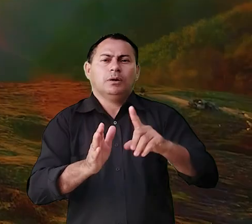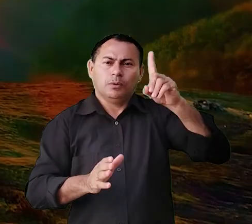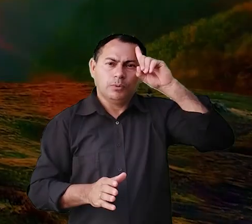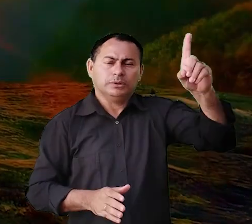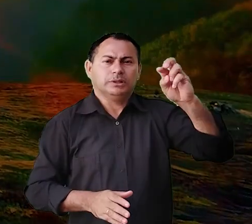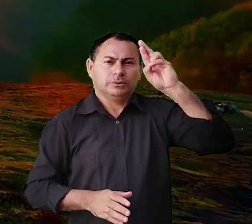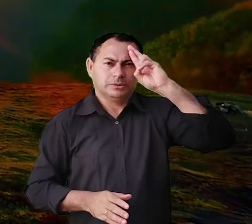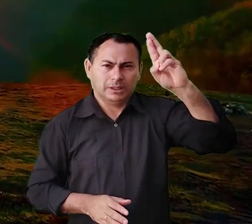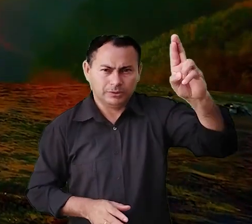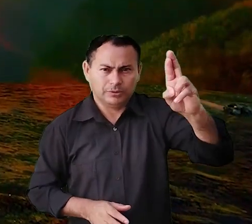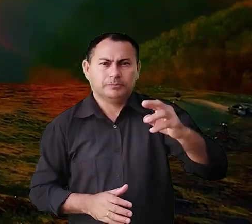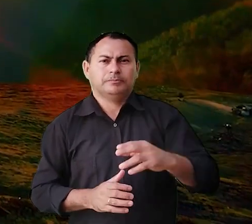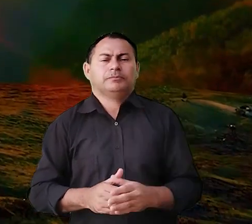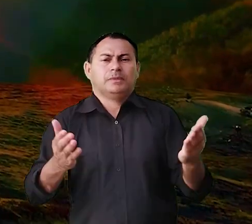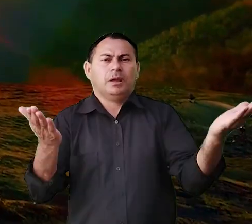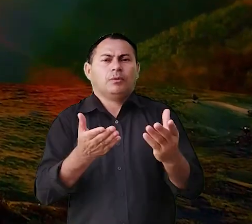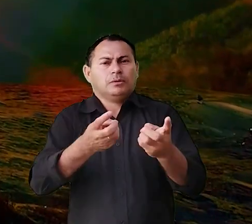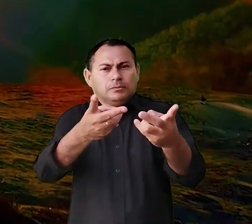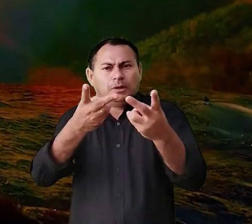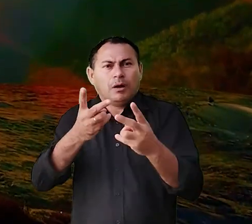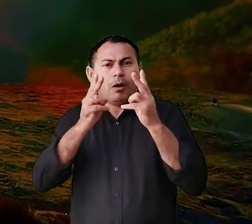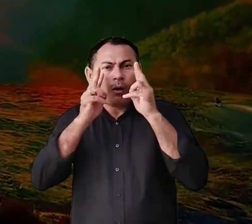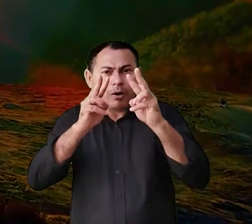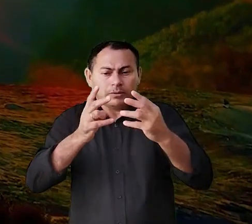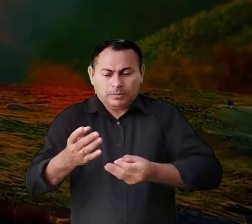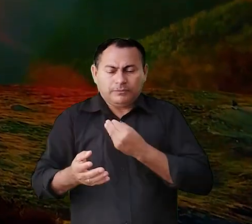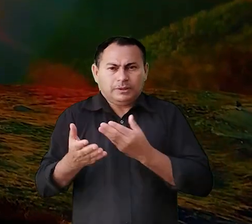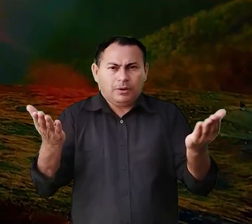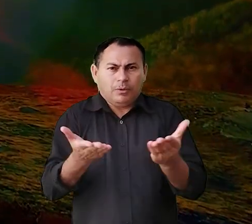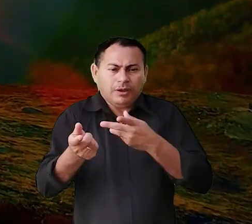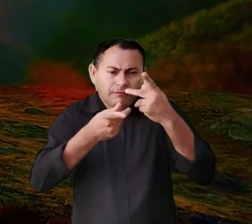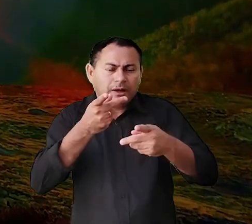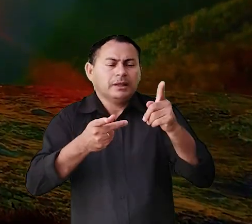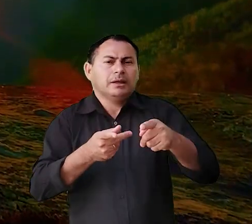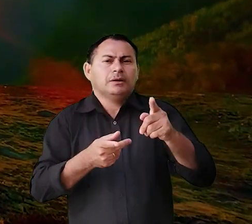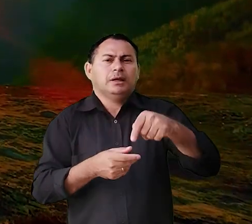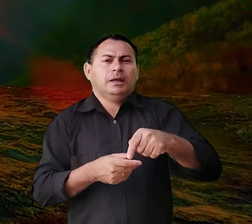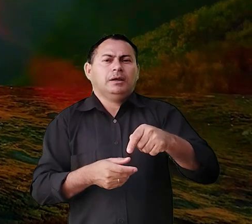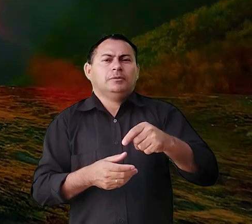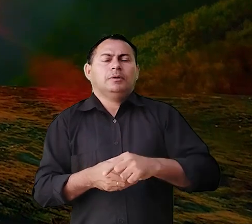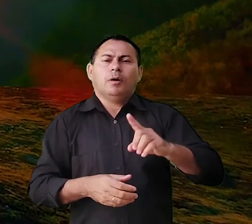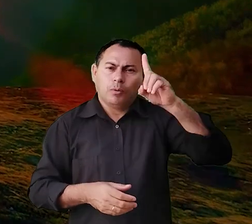expressão o dia do Senhor. Agora eu lhe convido, olhe para a sua vida hoje e